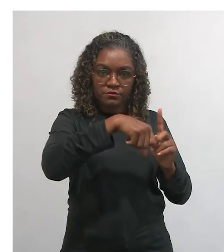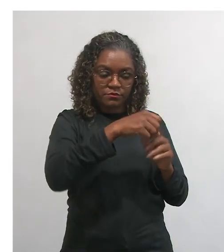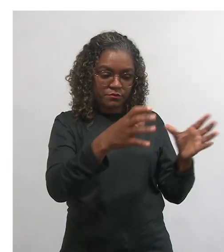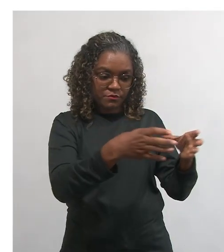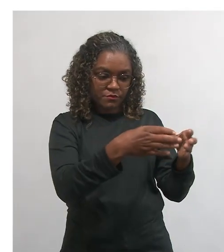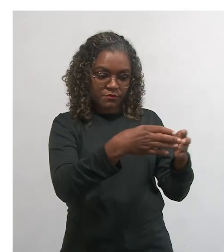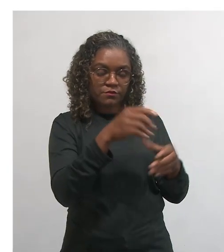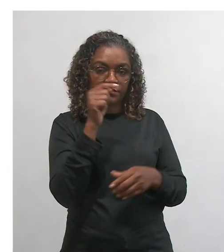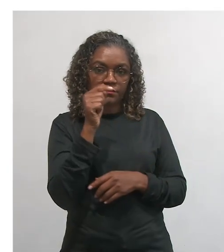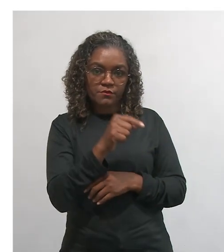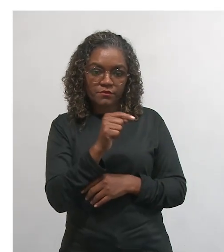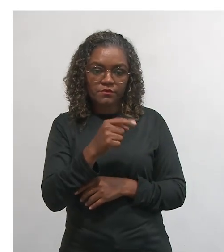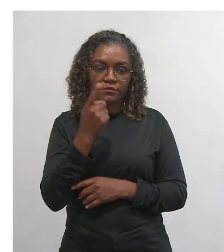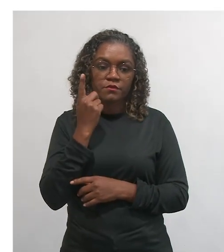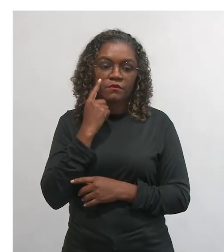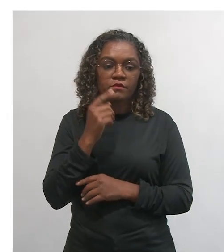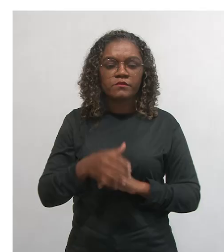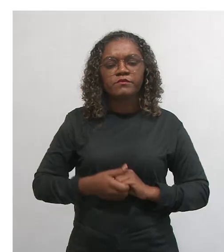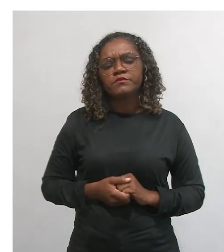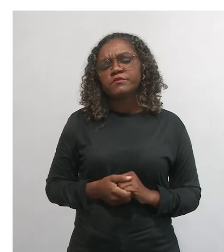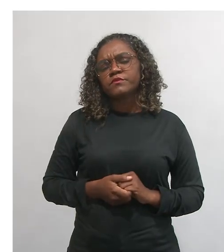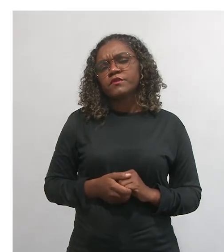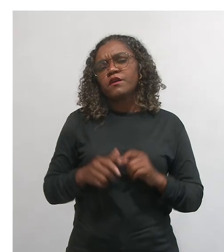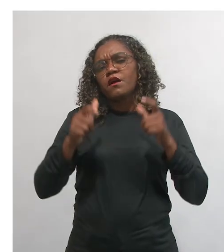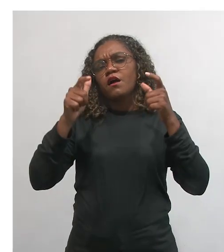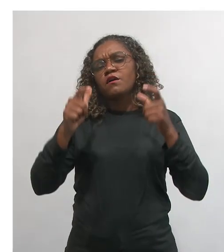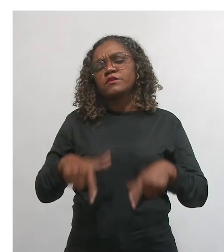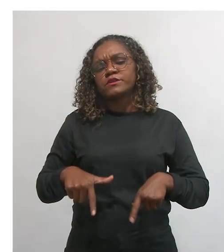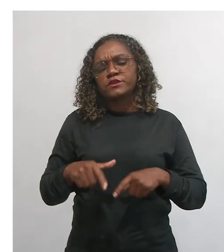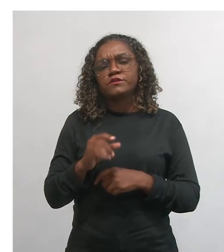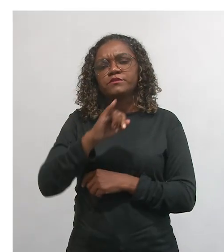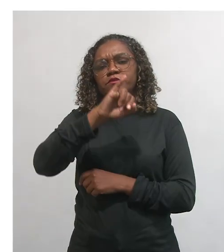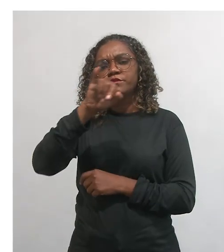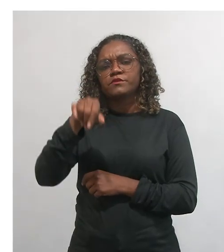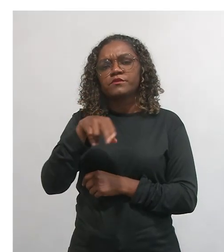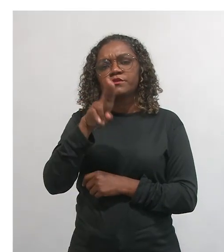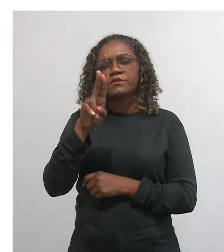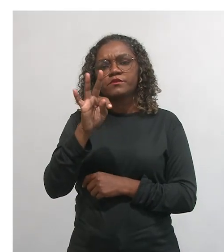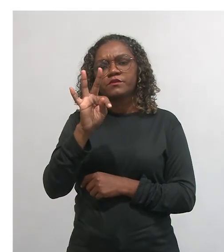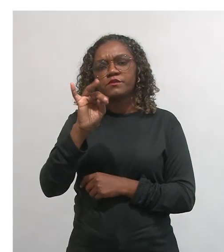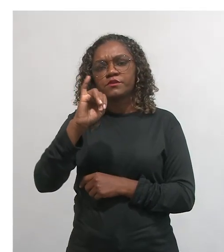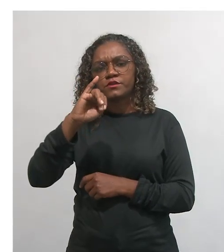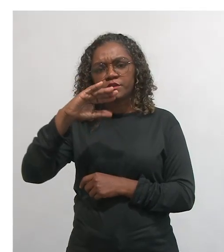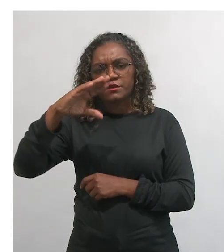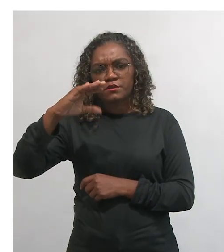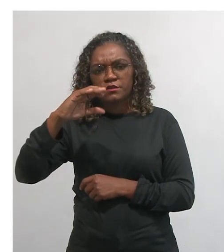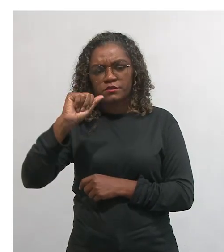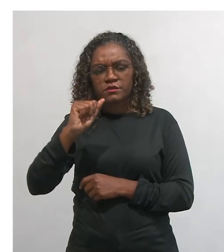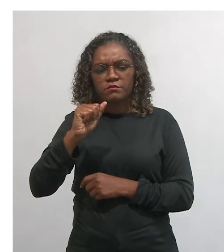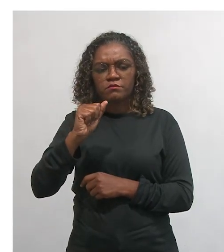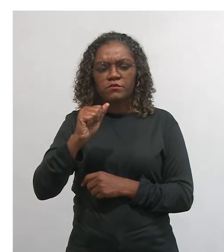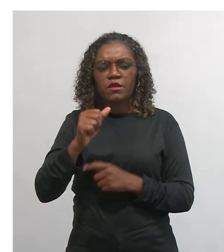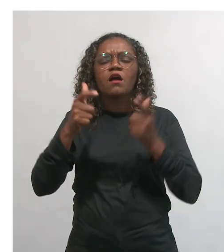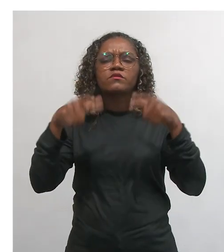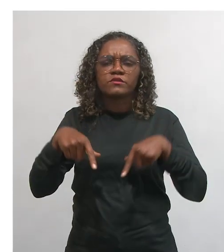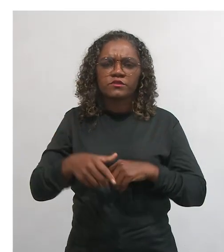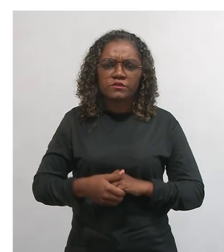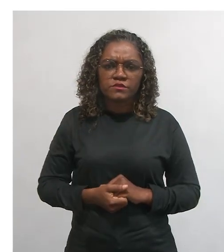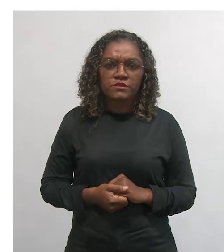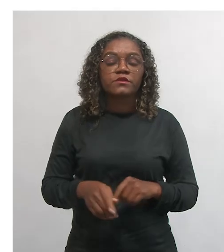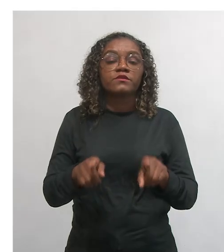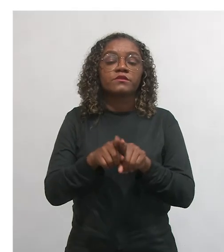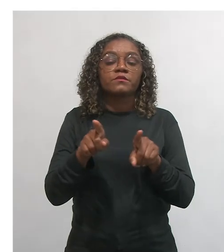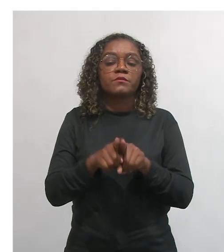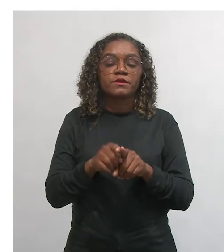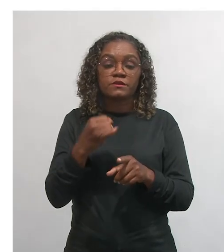de indagações. De onde vem a justiça? Como seria se não houvesse regras?